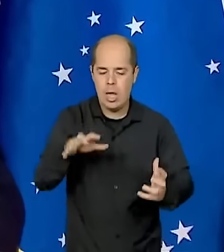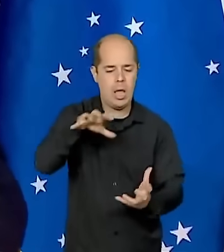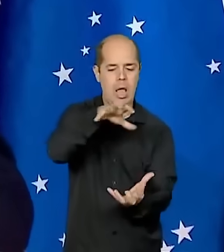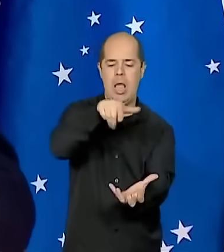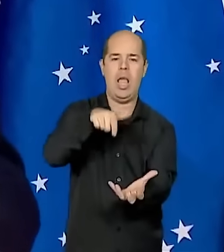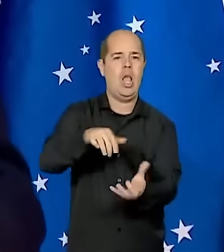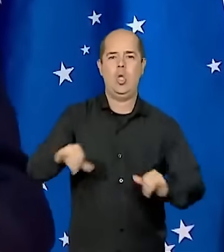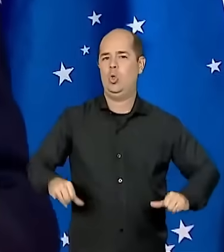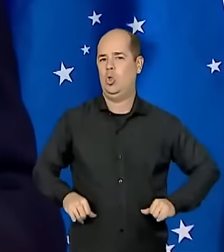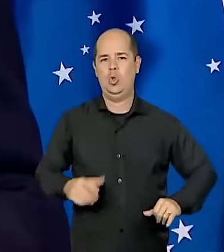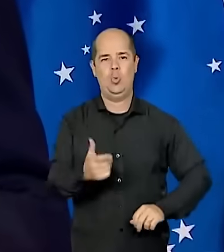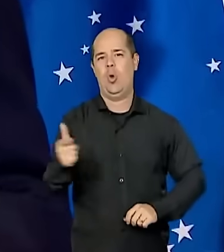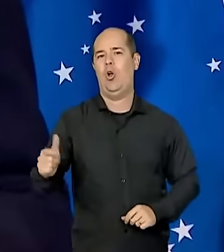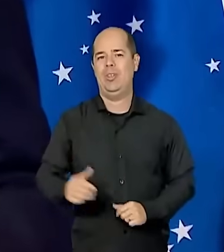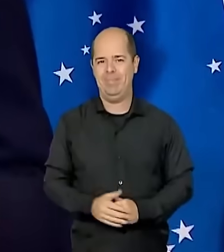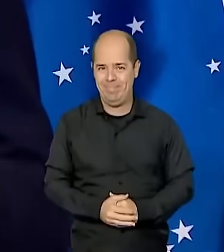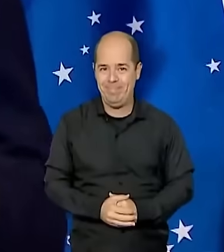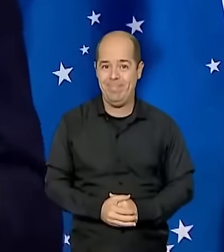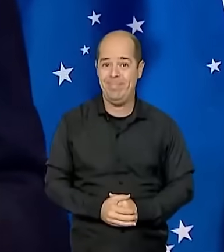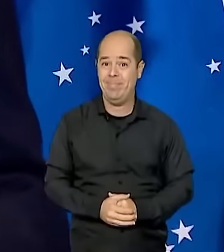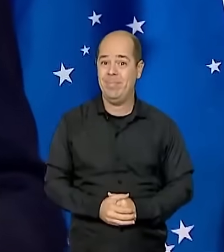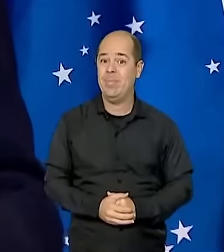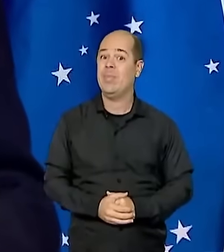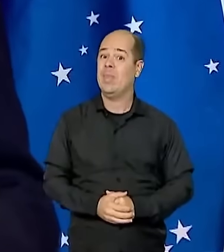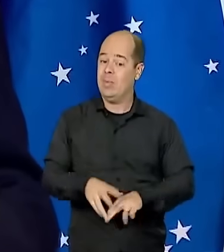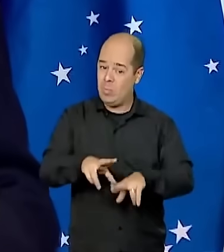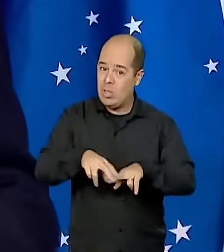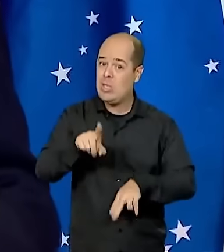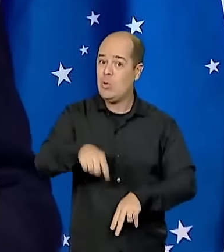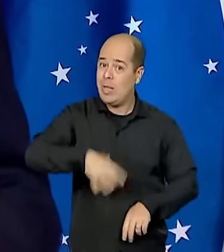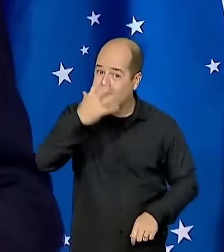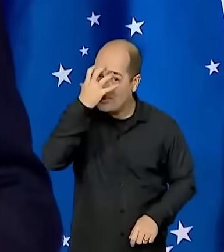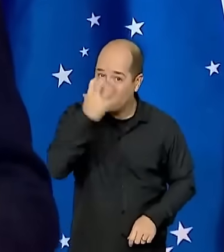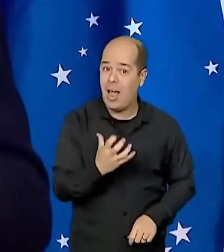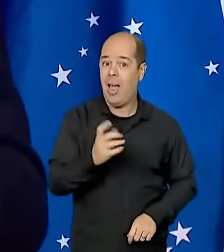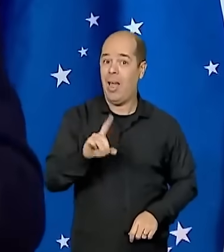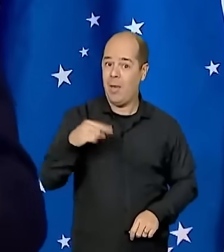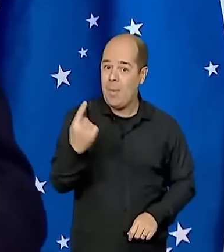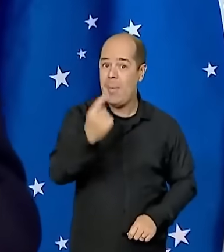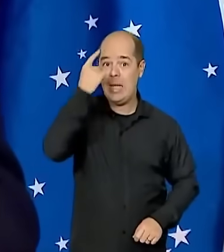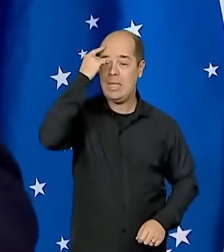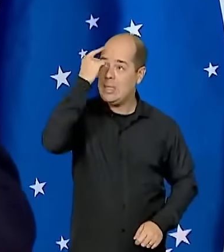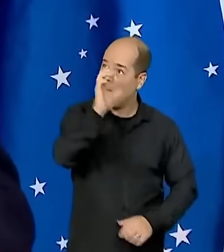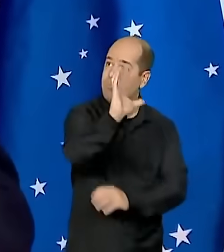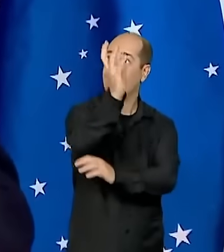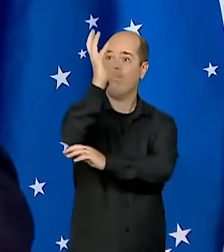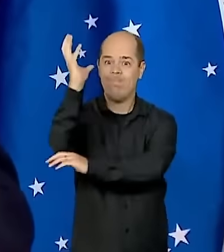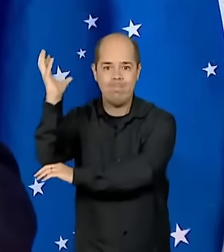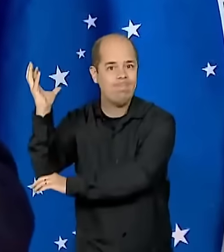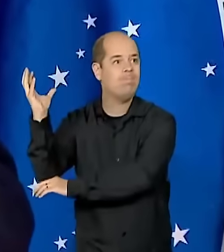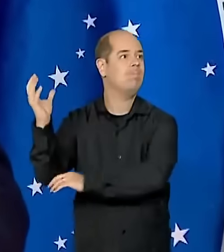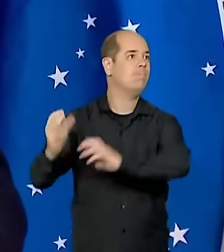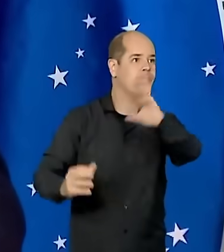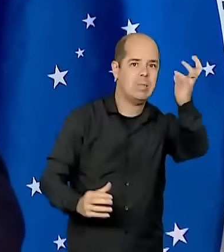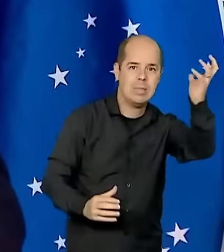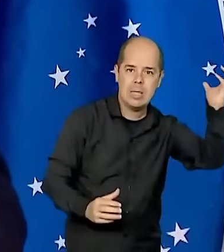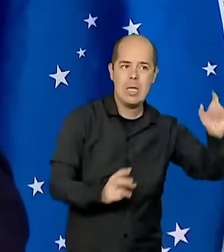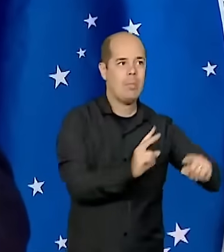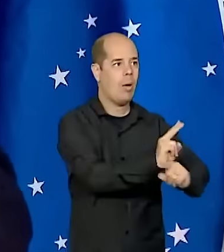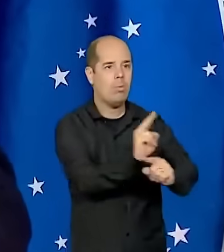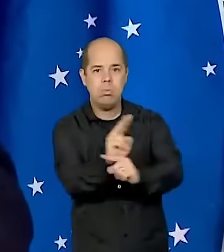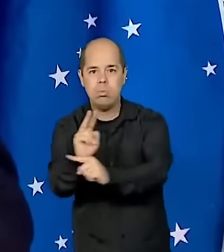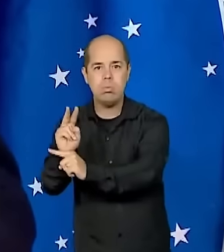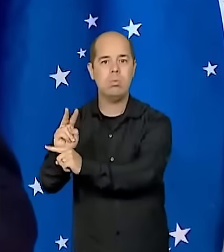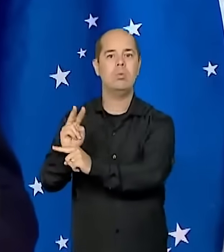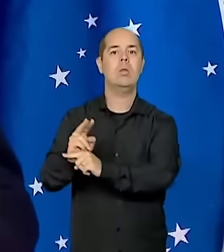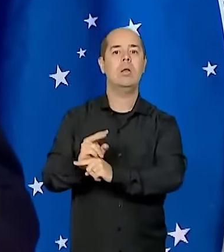Portanto, é uma questão muito séria a gente tratar da questão do clima e eu quero dizer para vocês que no Brasil e